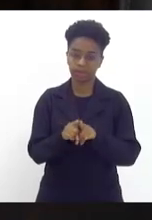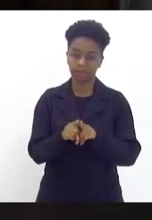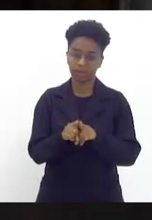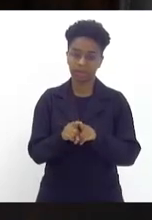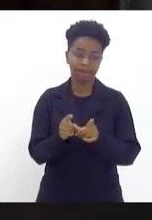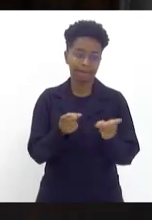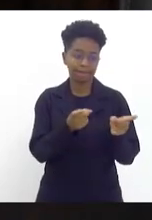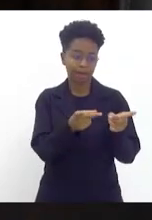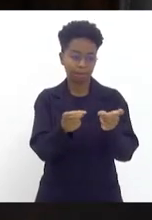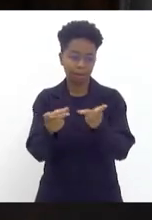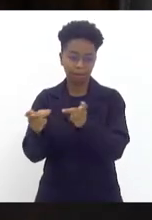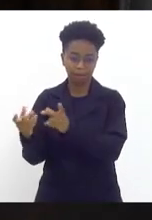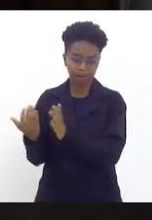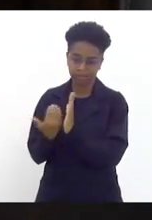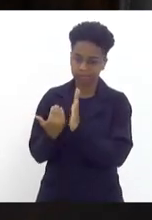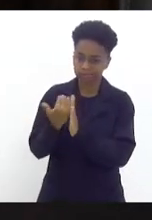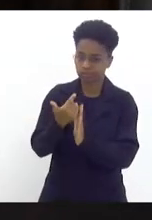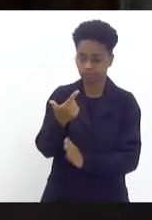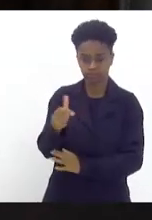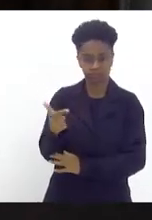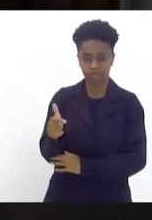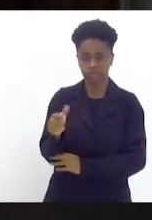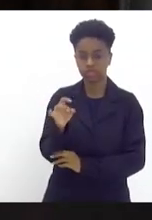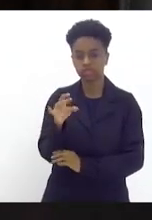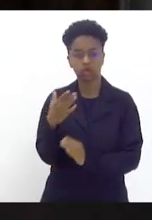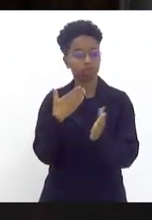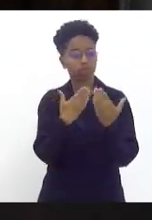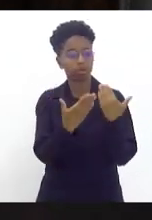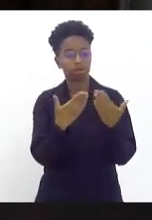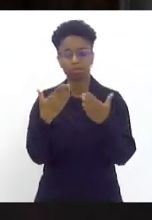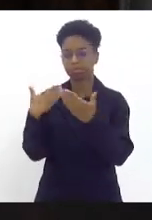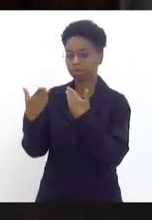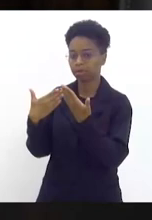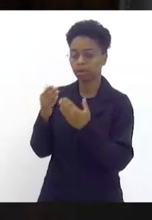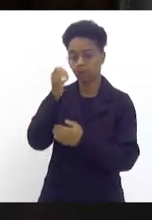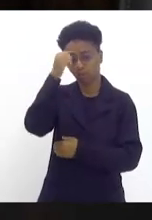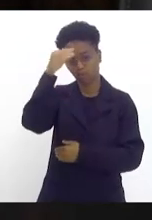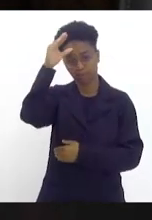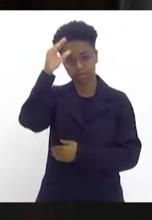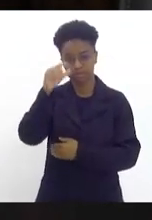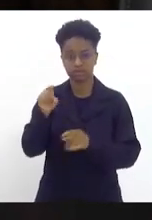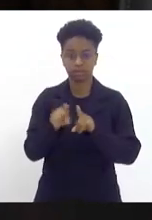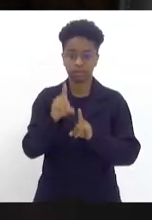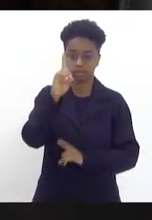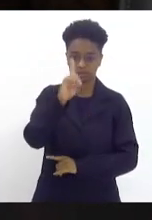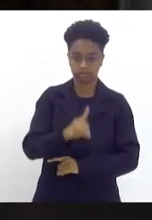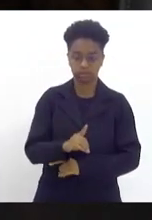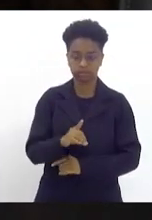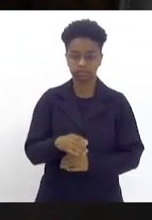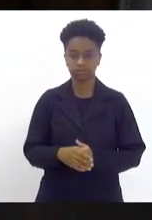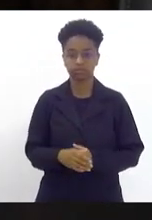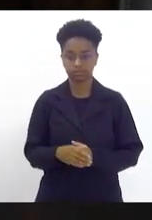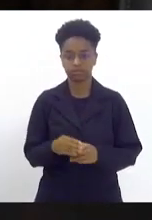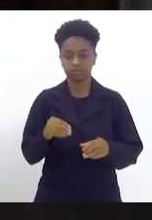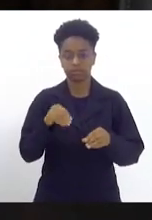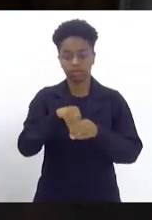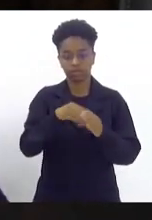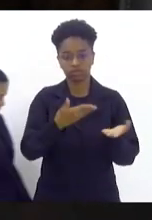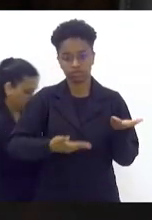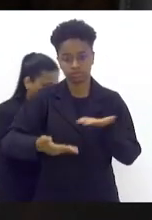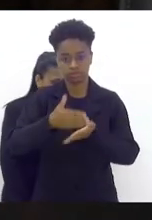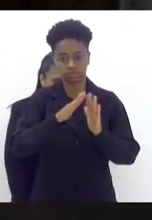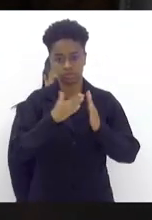mercado. É uma coisa de conversa, de conhecimento, de diretores entre as escolas,